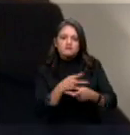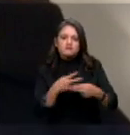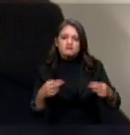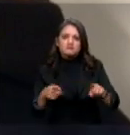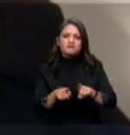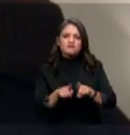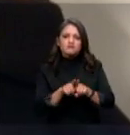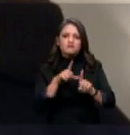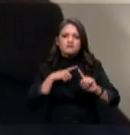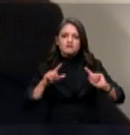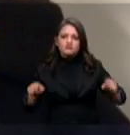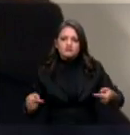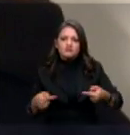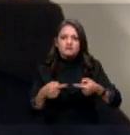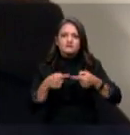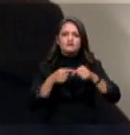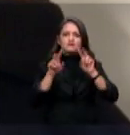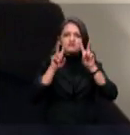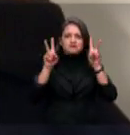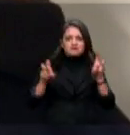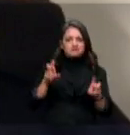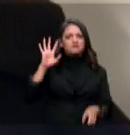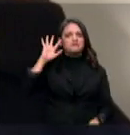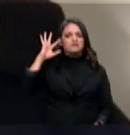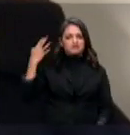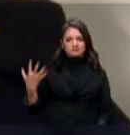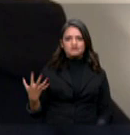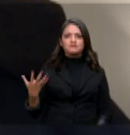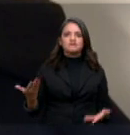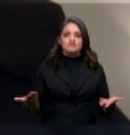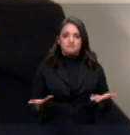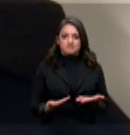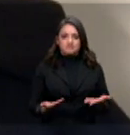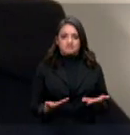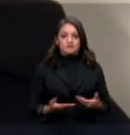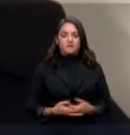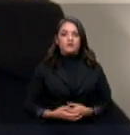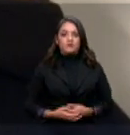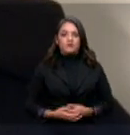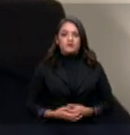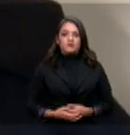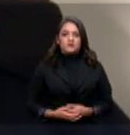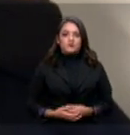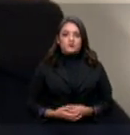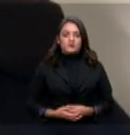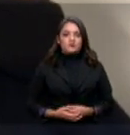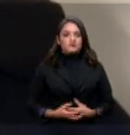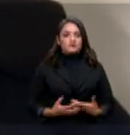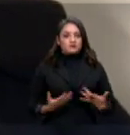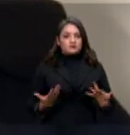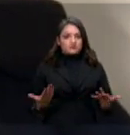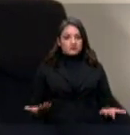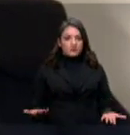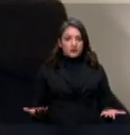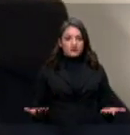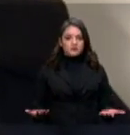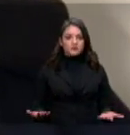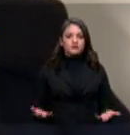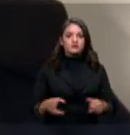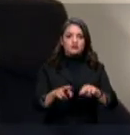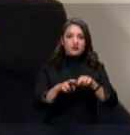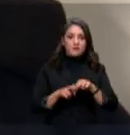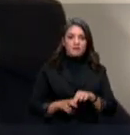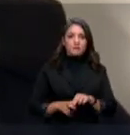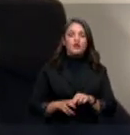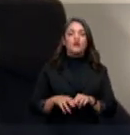guardam pertinência decisória com a controvérsia em análise. Assim, na linha preconizada